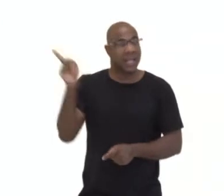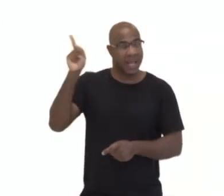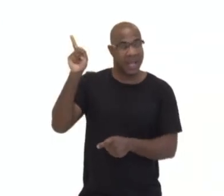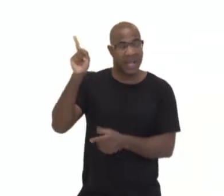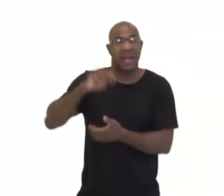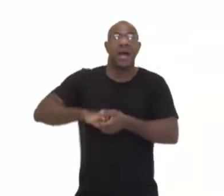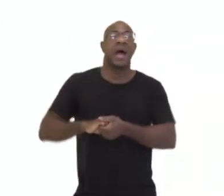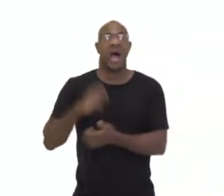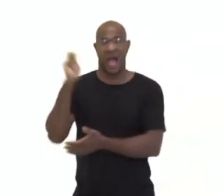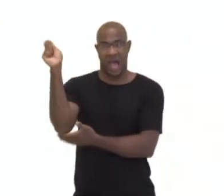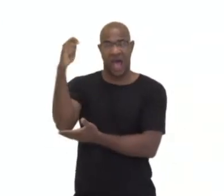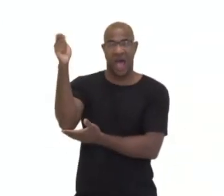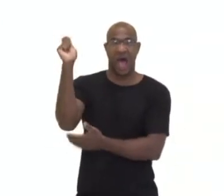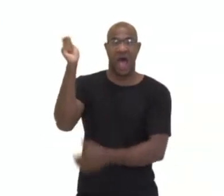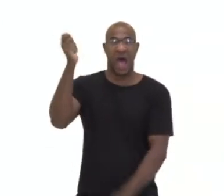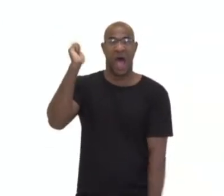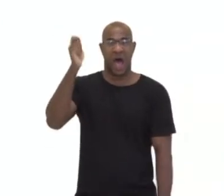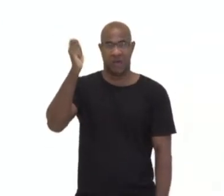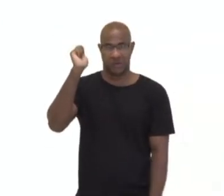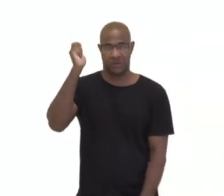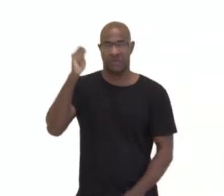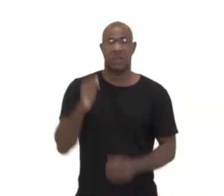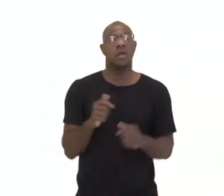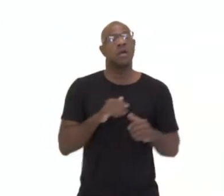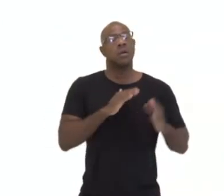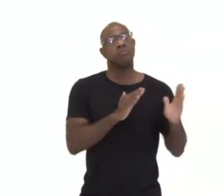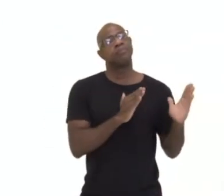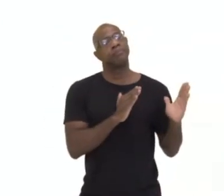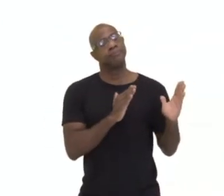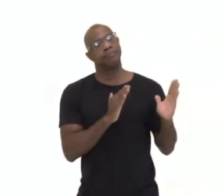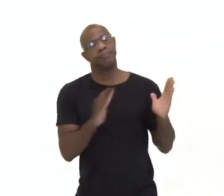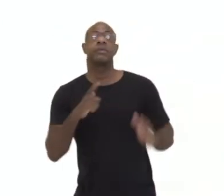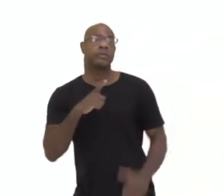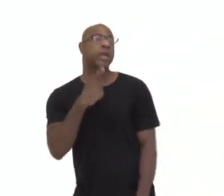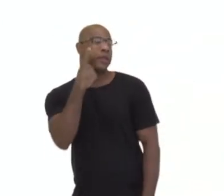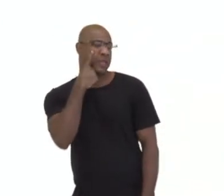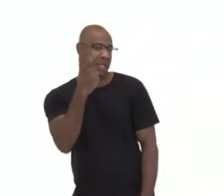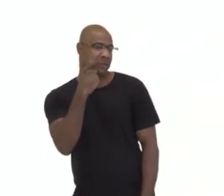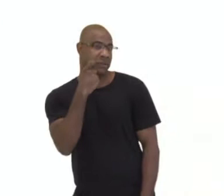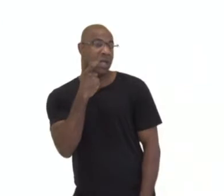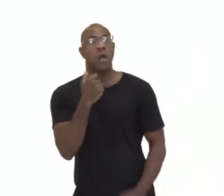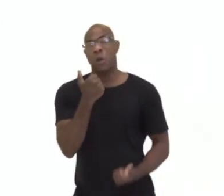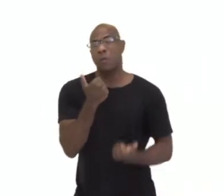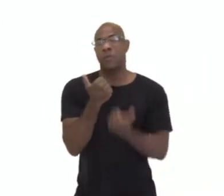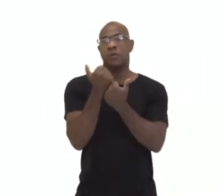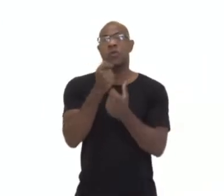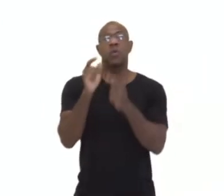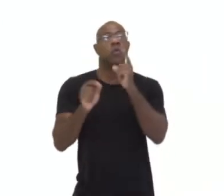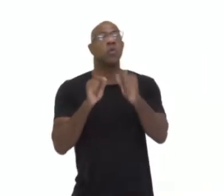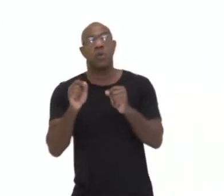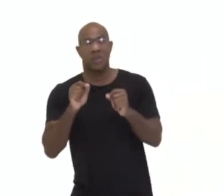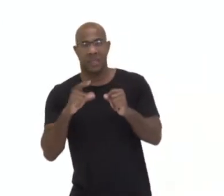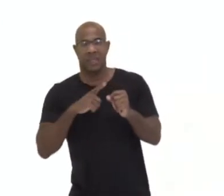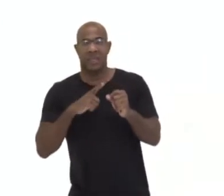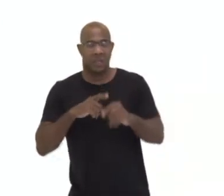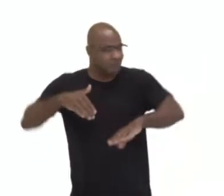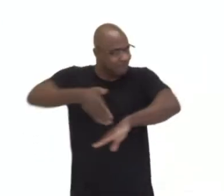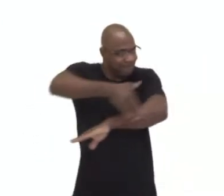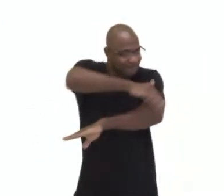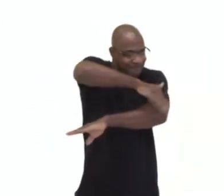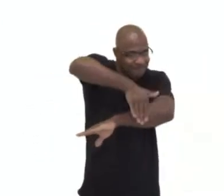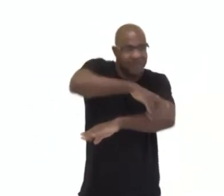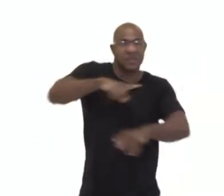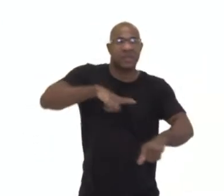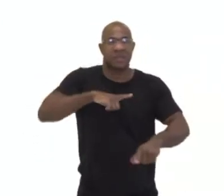Com o tempo, foi se tornando mais interesseira, substituindo seus cafés de esquina pelas